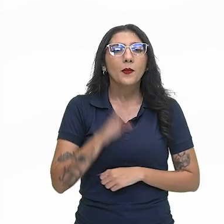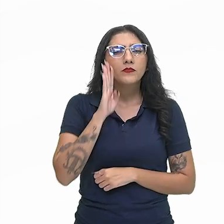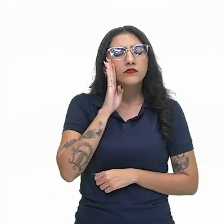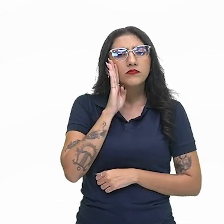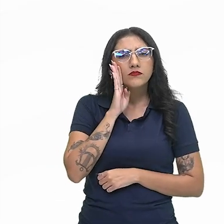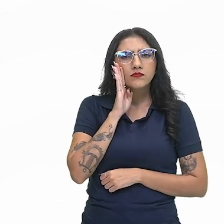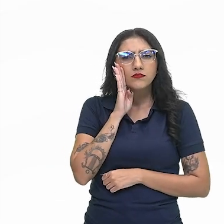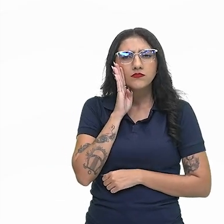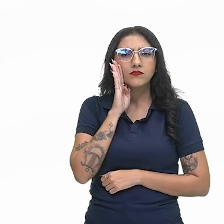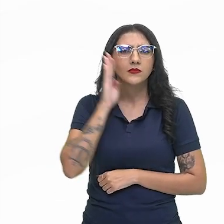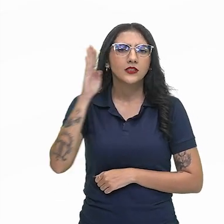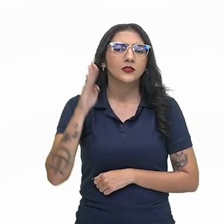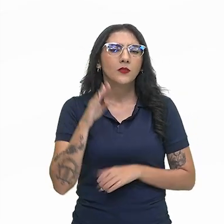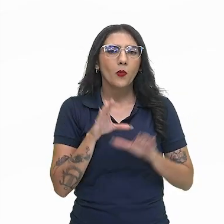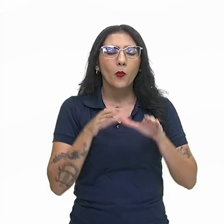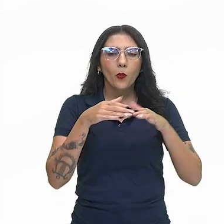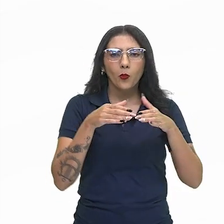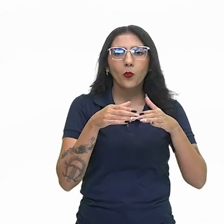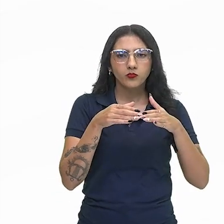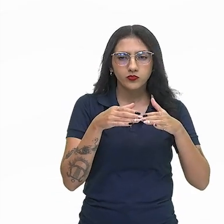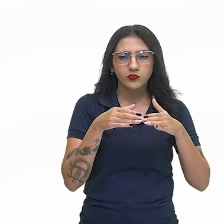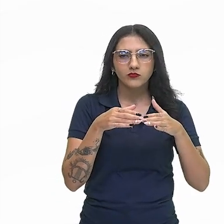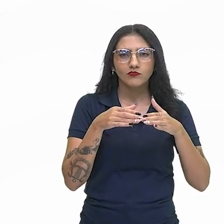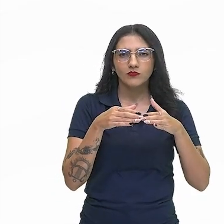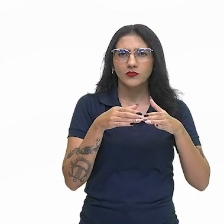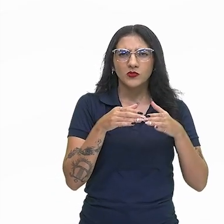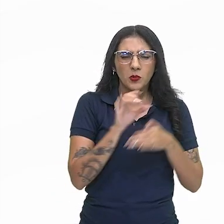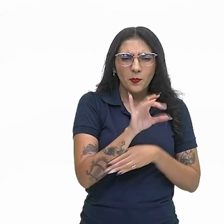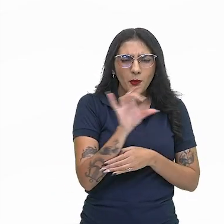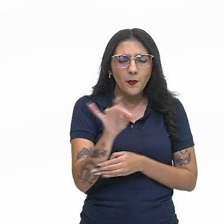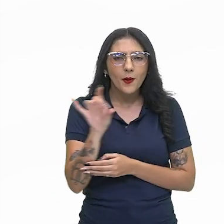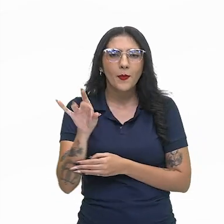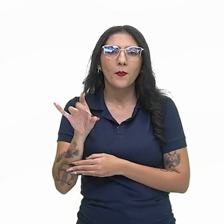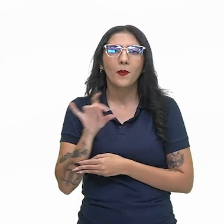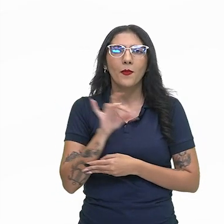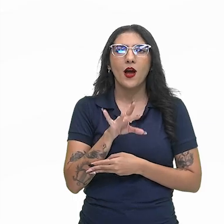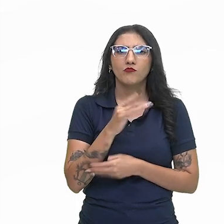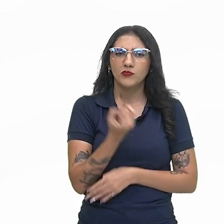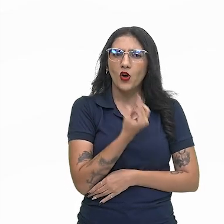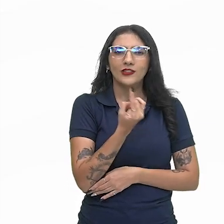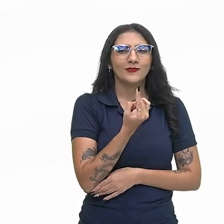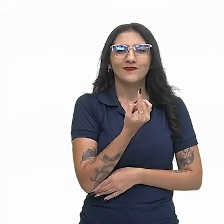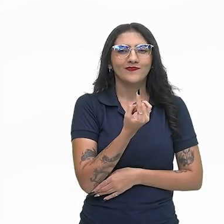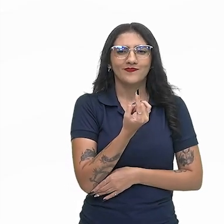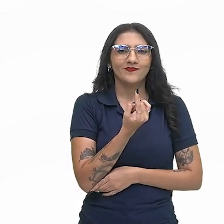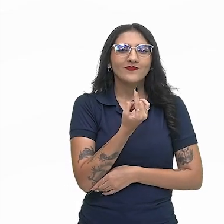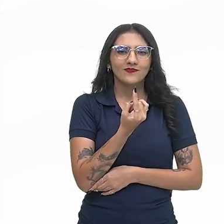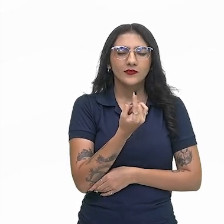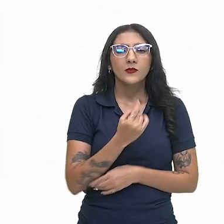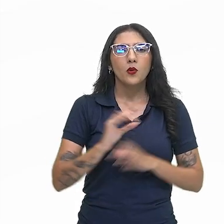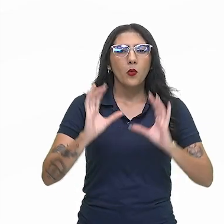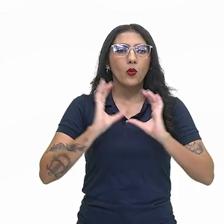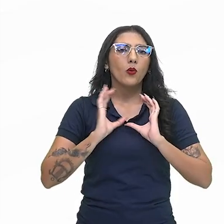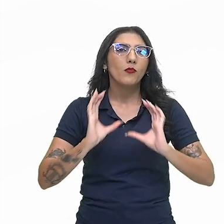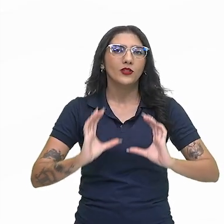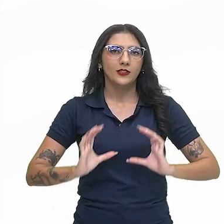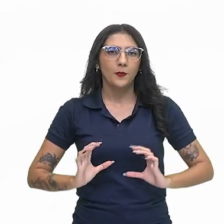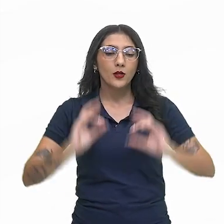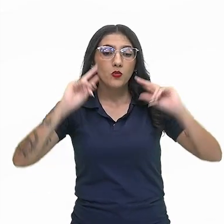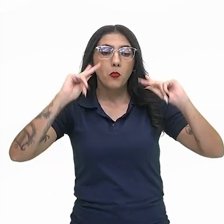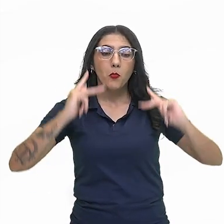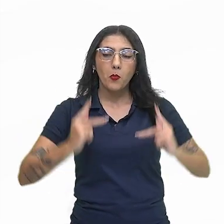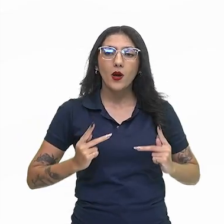é maior do que a soma de suas partes individuais, e que o comportamento humano